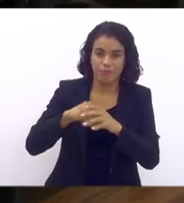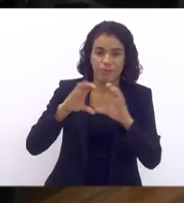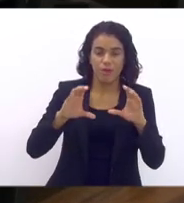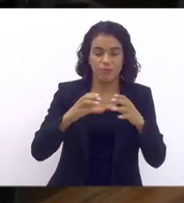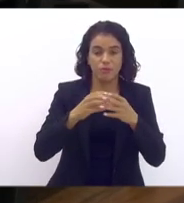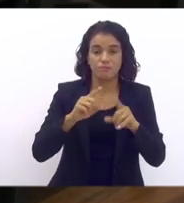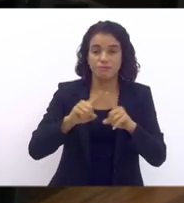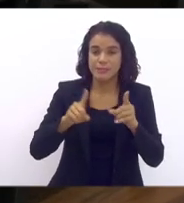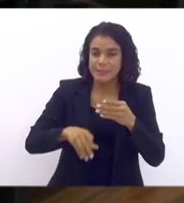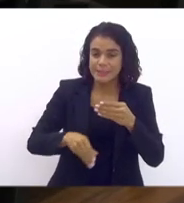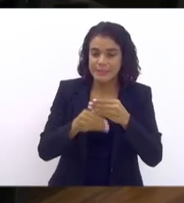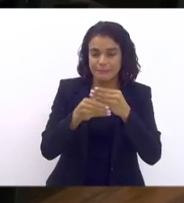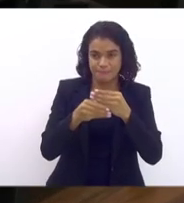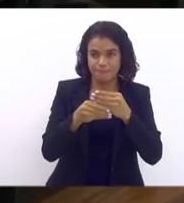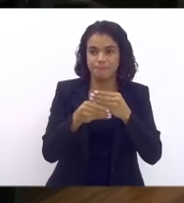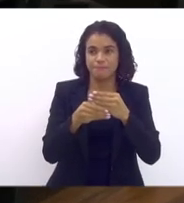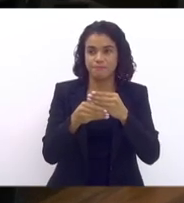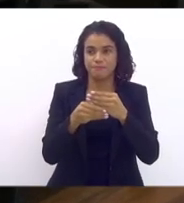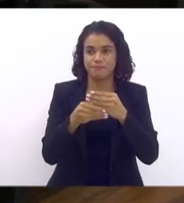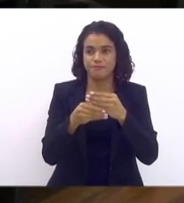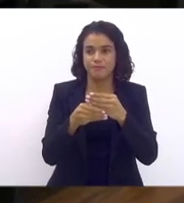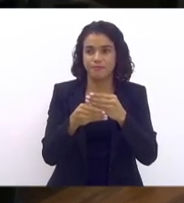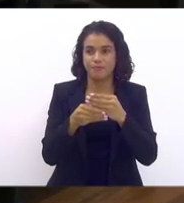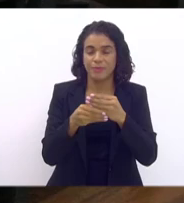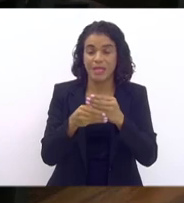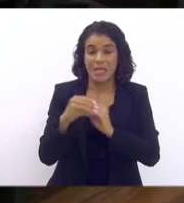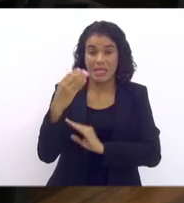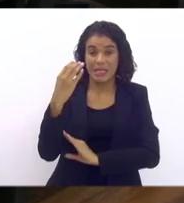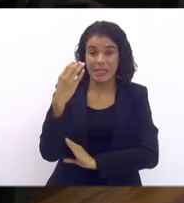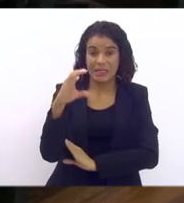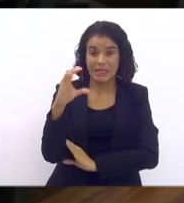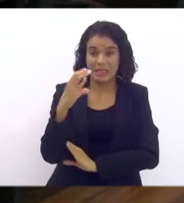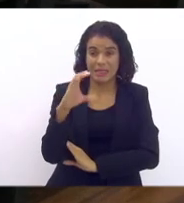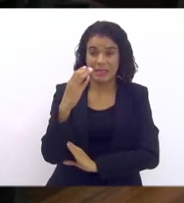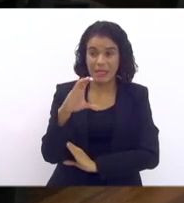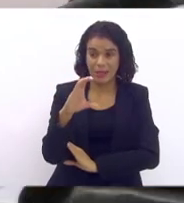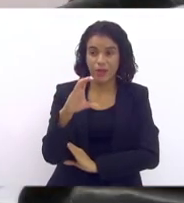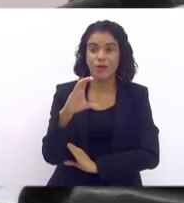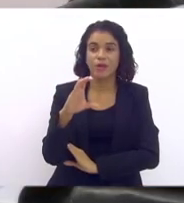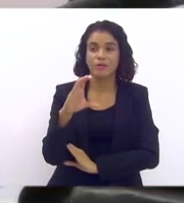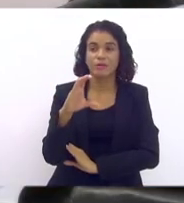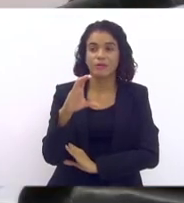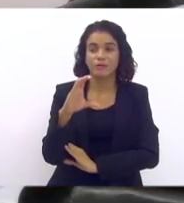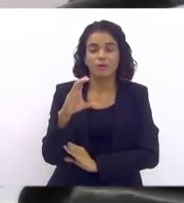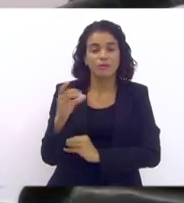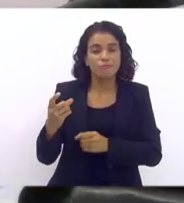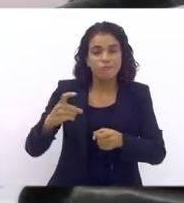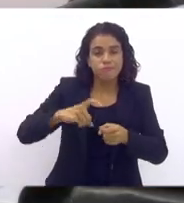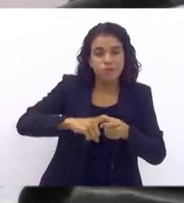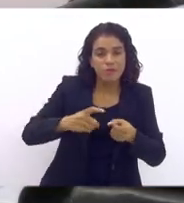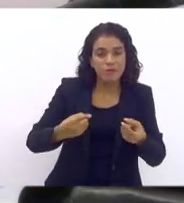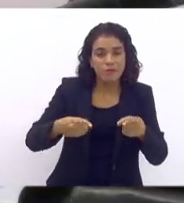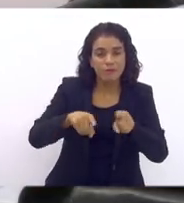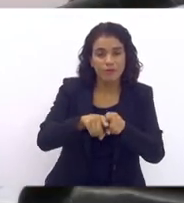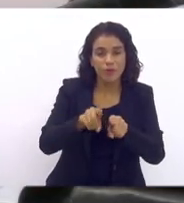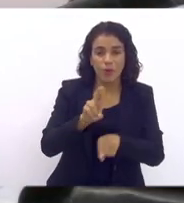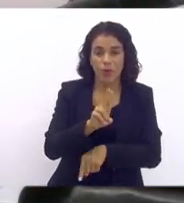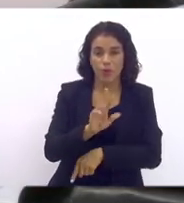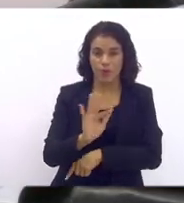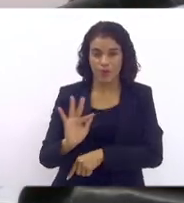queria lhe fazer um adendo que você não tava na primeira reunião Niterói fez uma um convênio uma parceria com com a